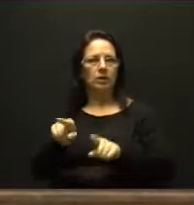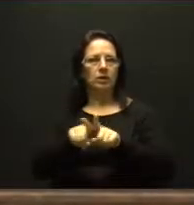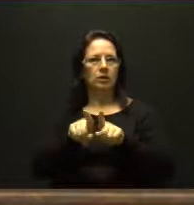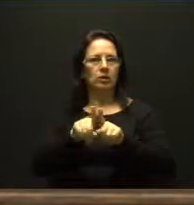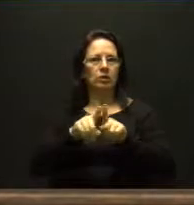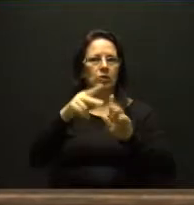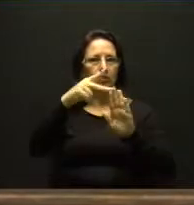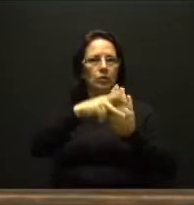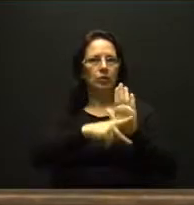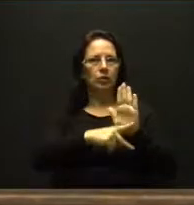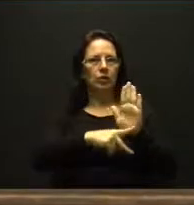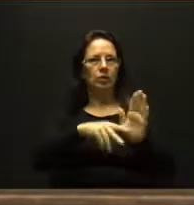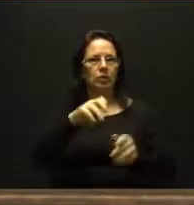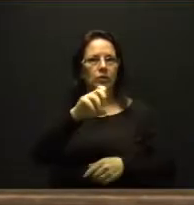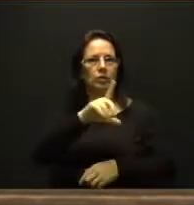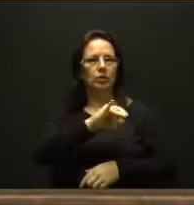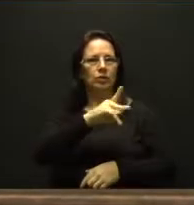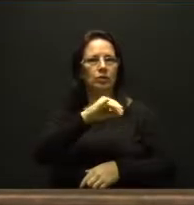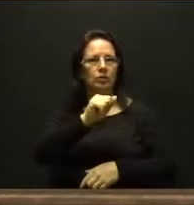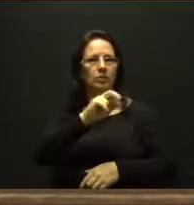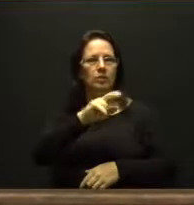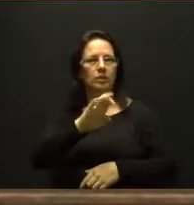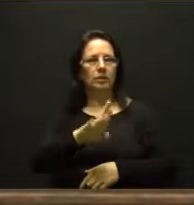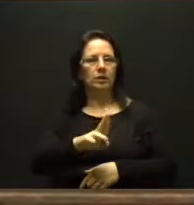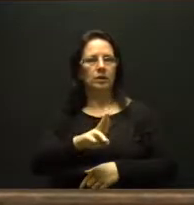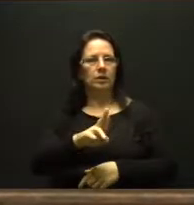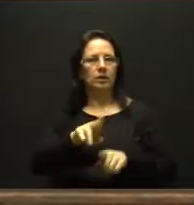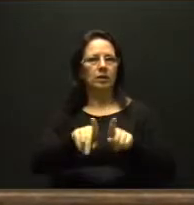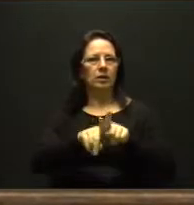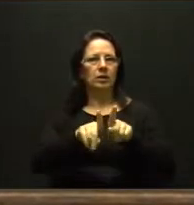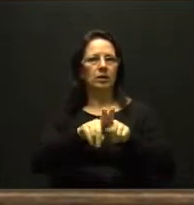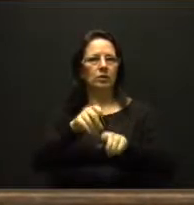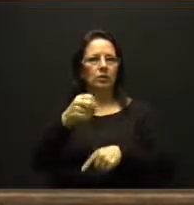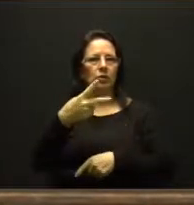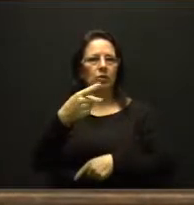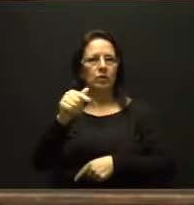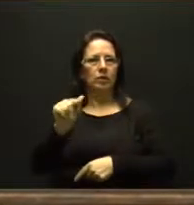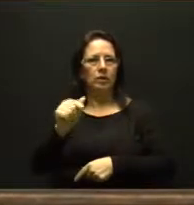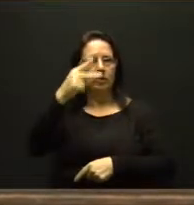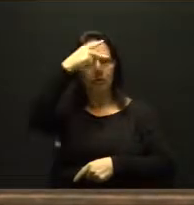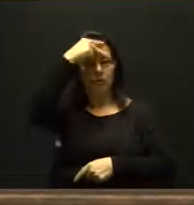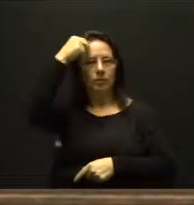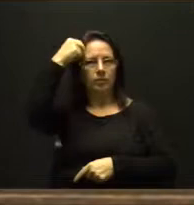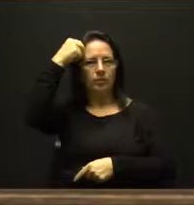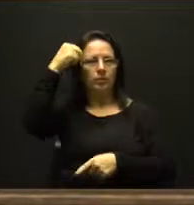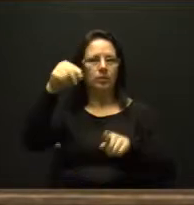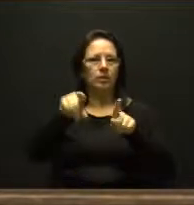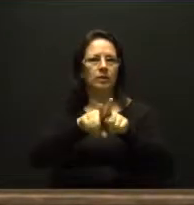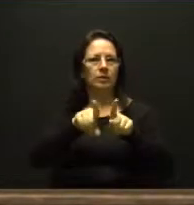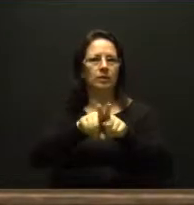número 61 2017 autoria poder executivo